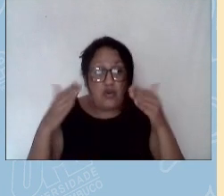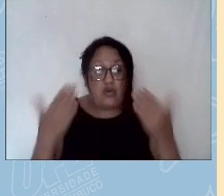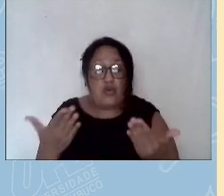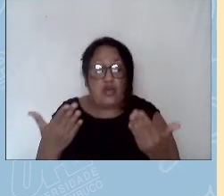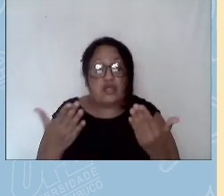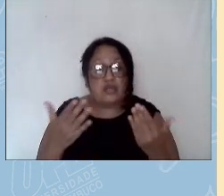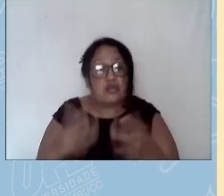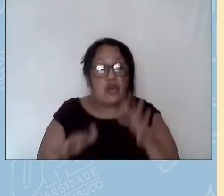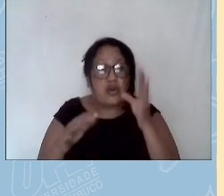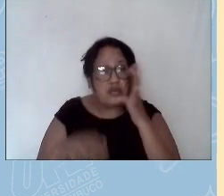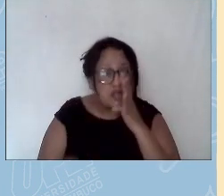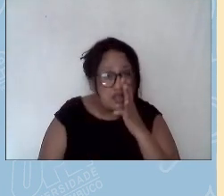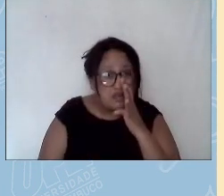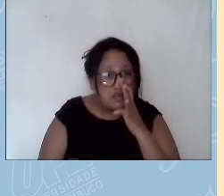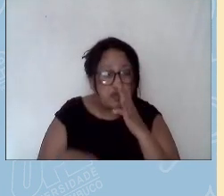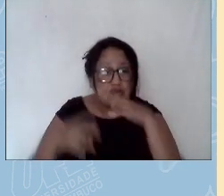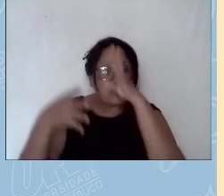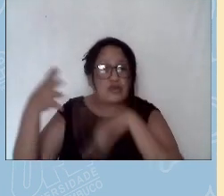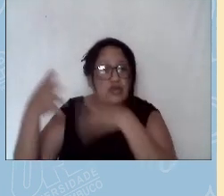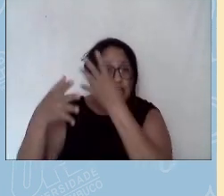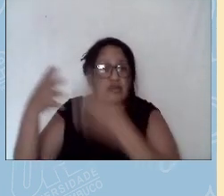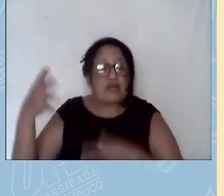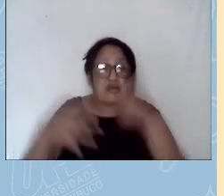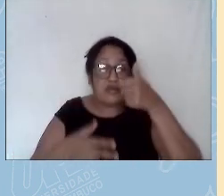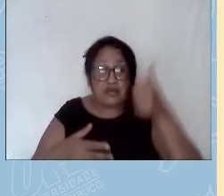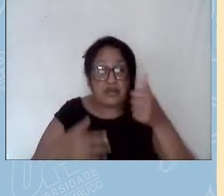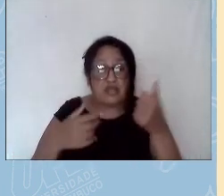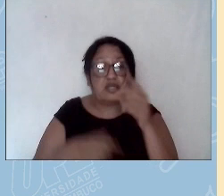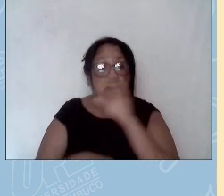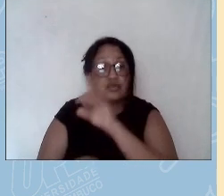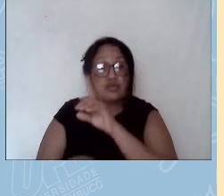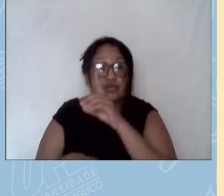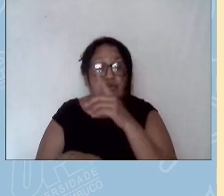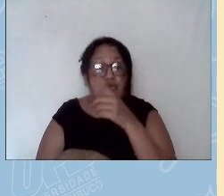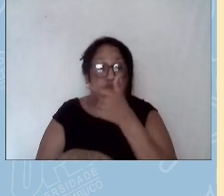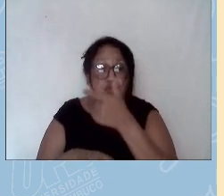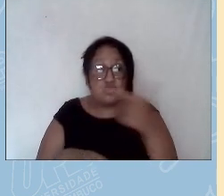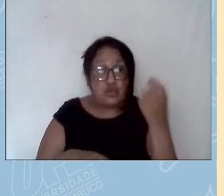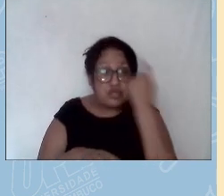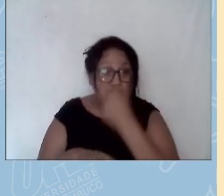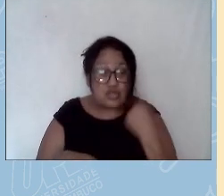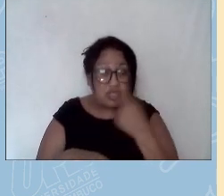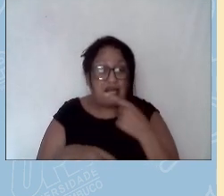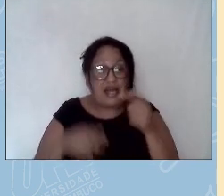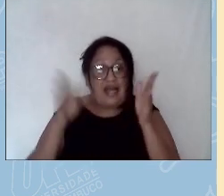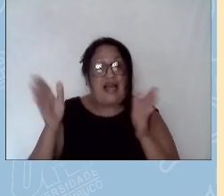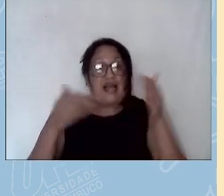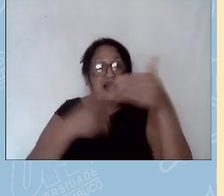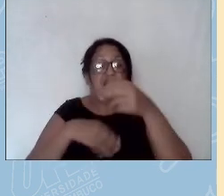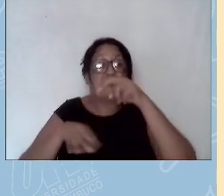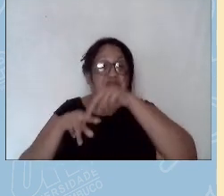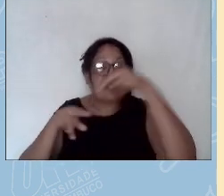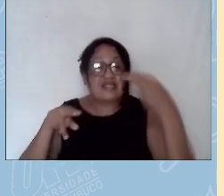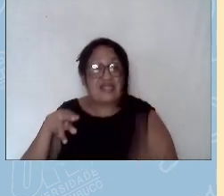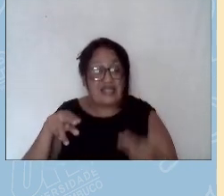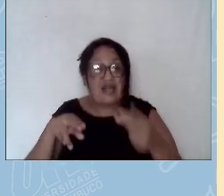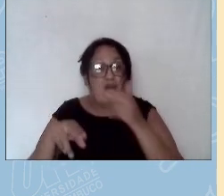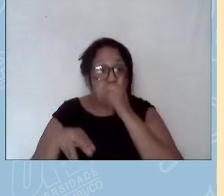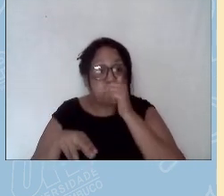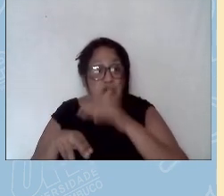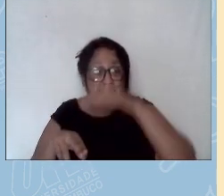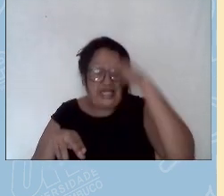gráfico tem que nas primeiras duas horas a piscina enche a uma taxa de doze litros por hora